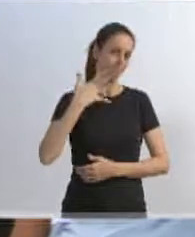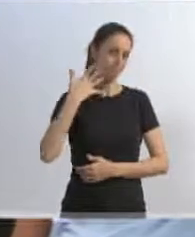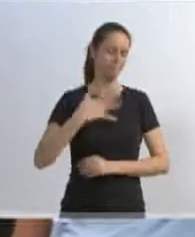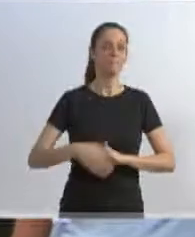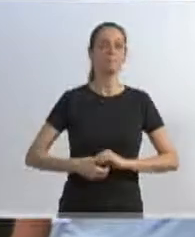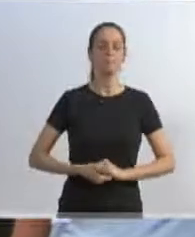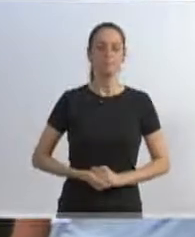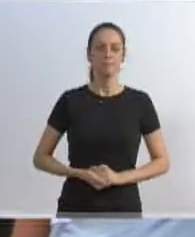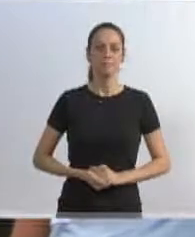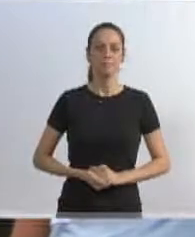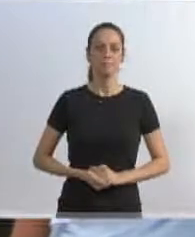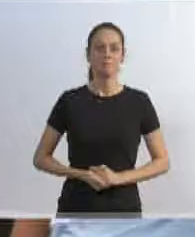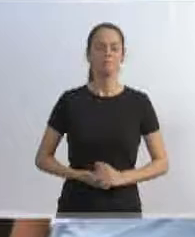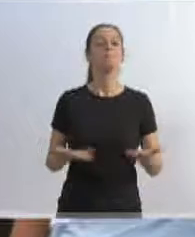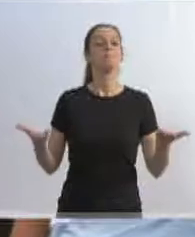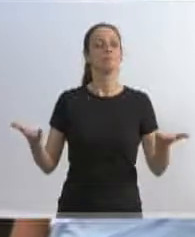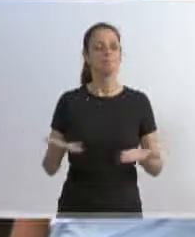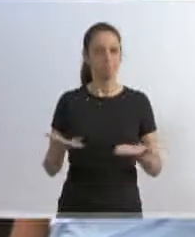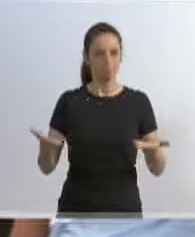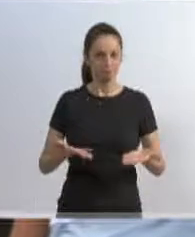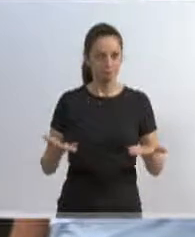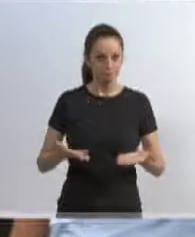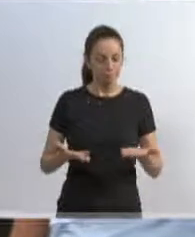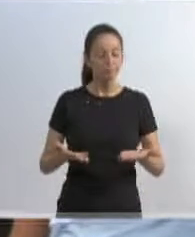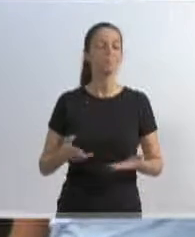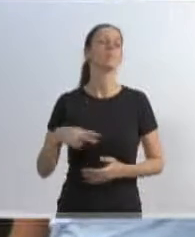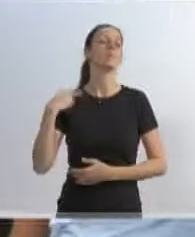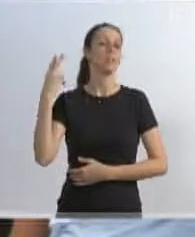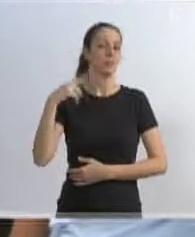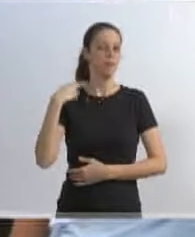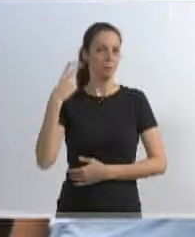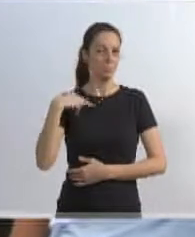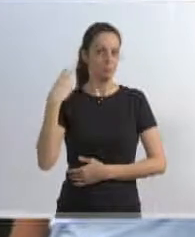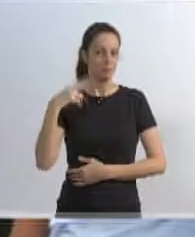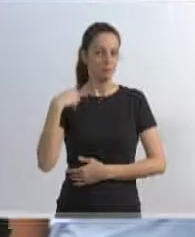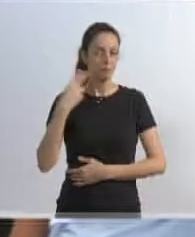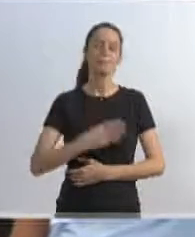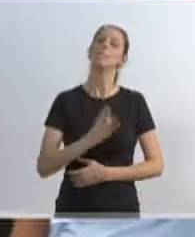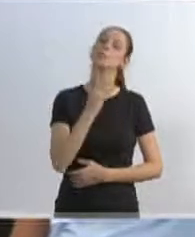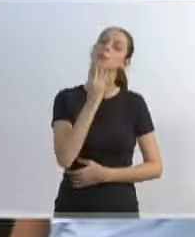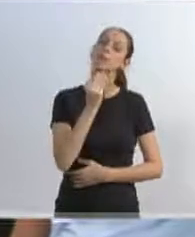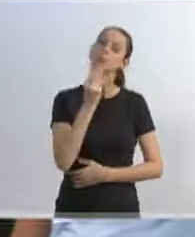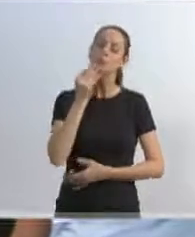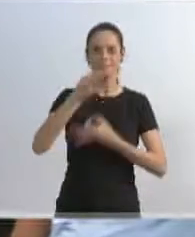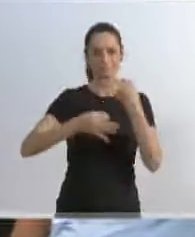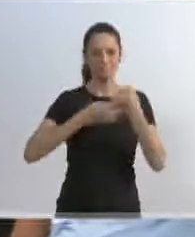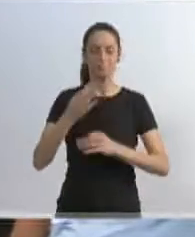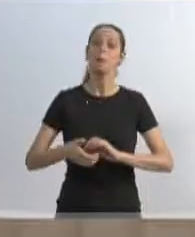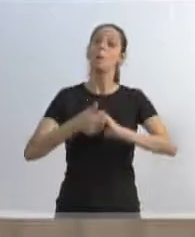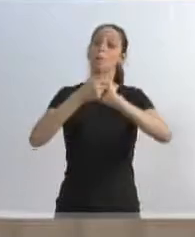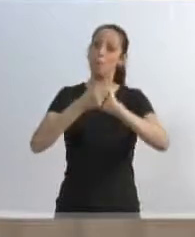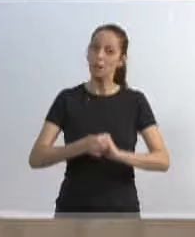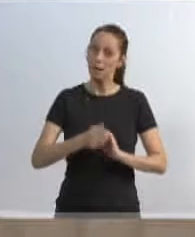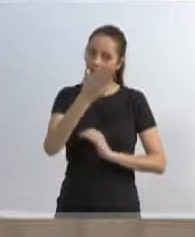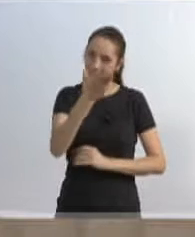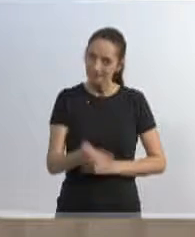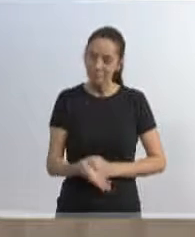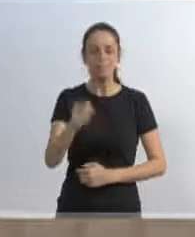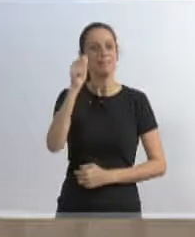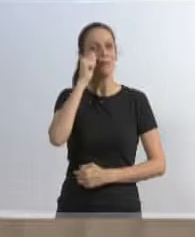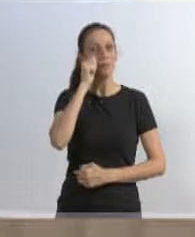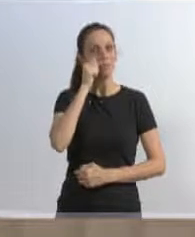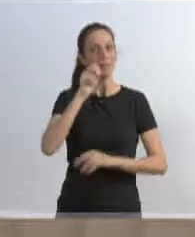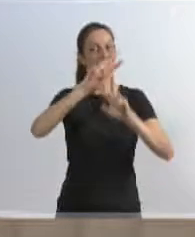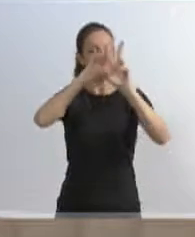com a palavra conseguido pelo orador ouviremos agora um aparte o vereador bruno cunha parabéns vereador o mico mais uma vez